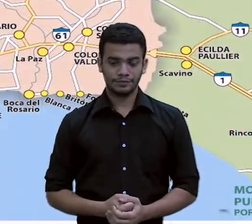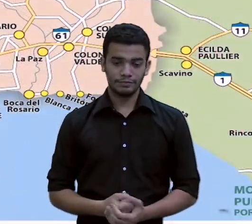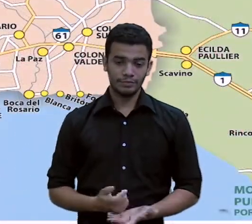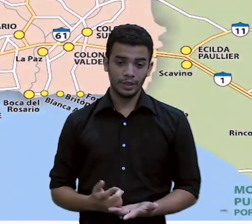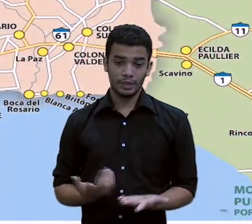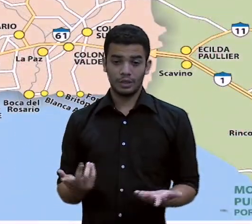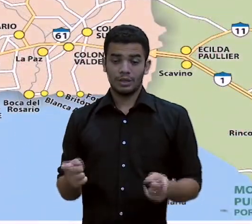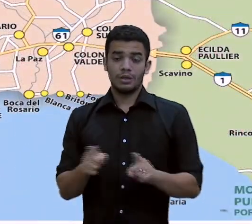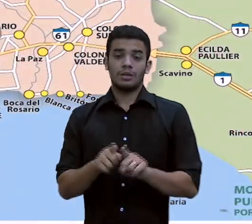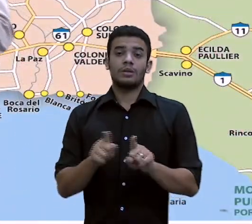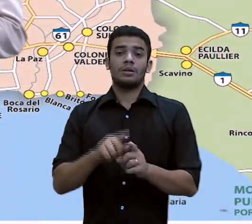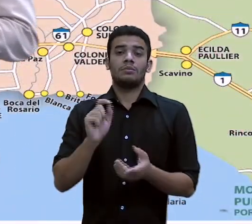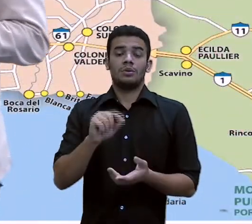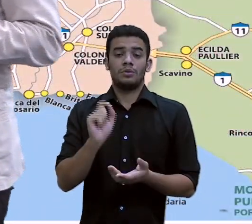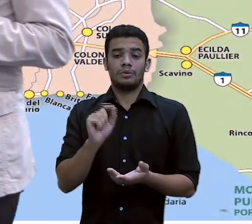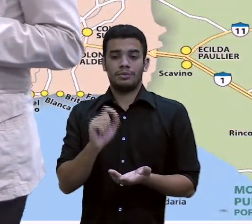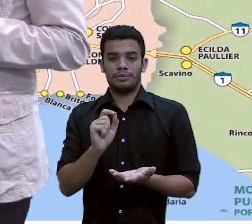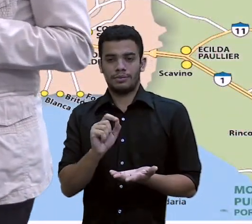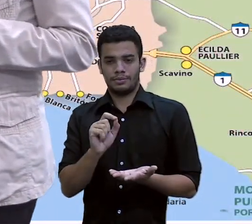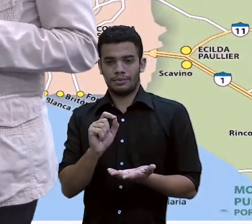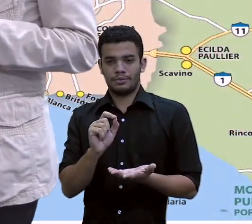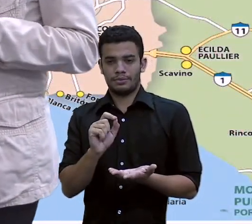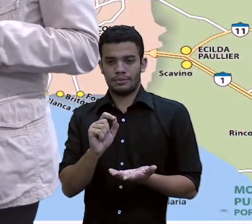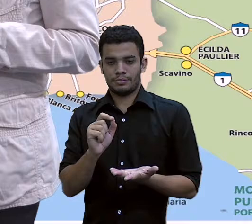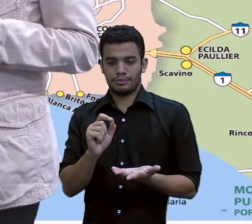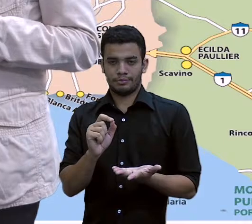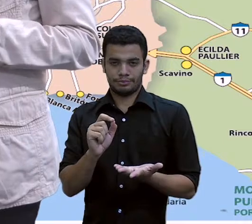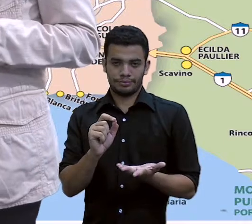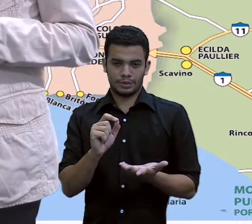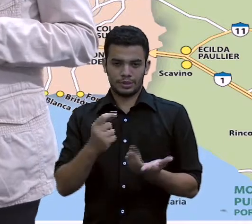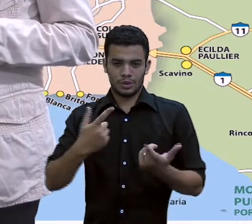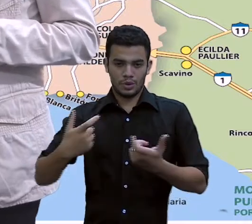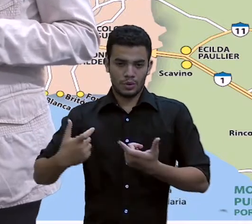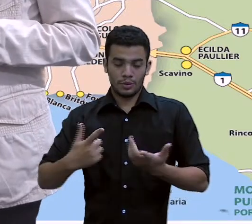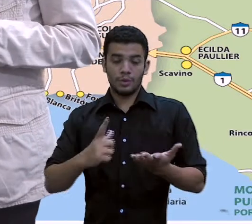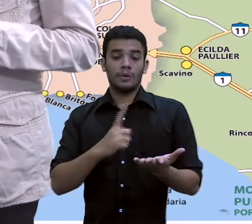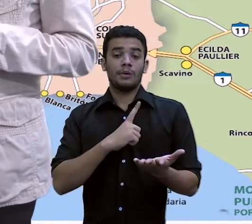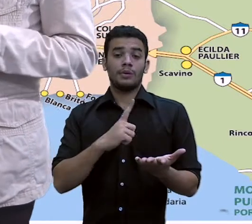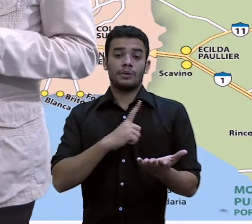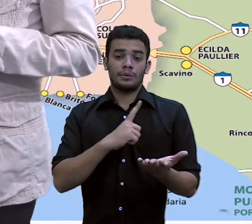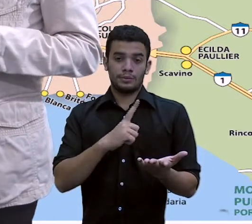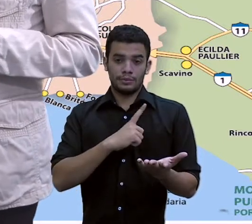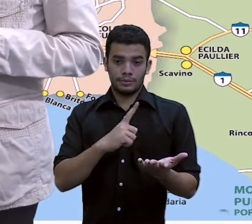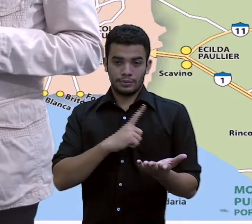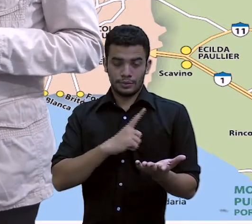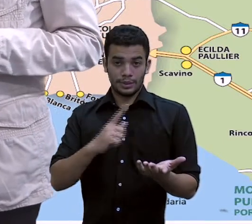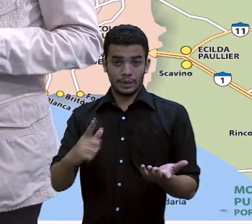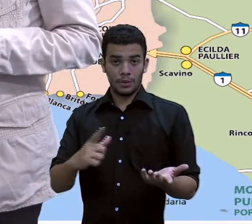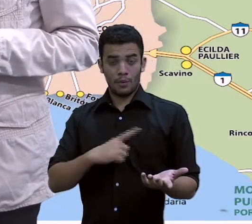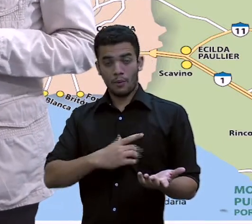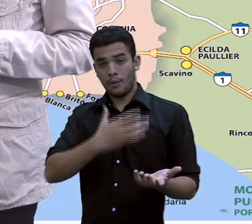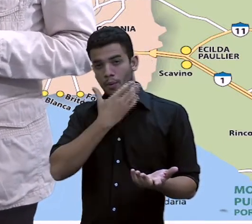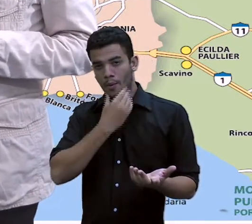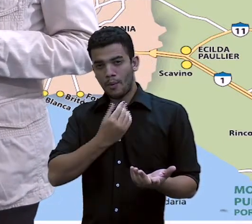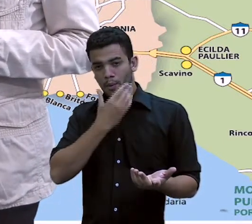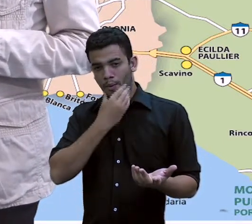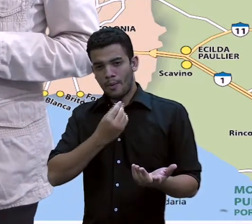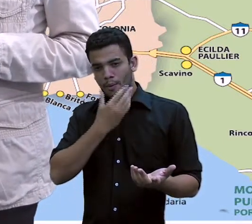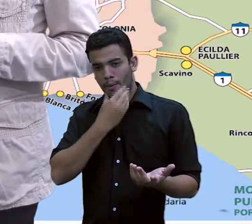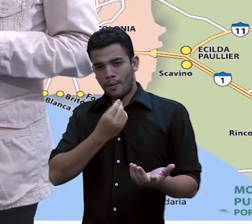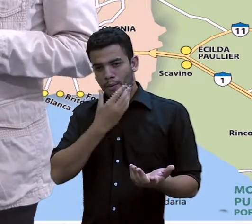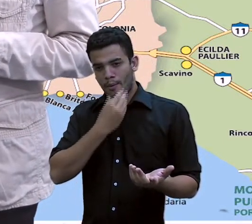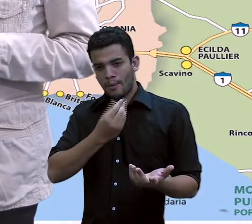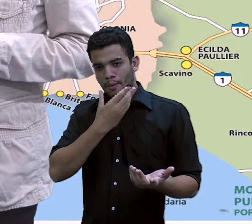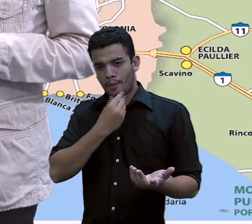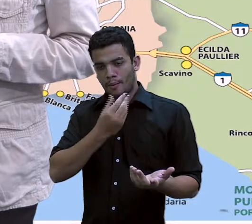50 quilômetros de Buenos Aires. Este é o último bastião do Império Lusitano no sul